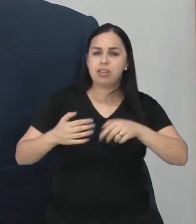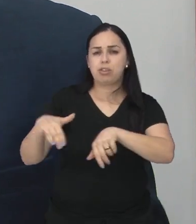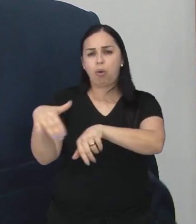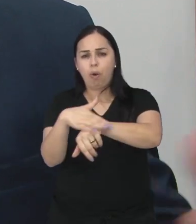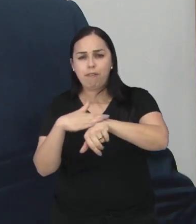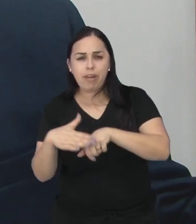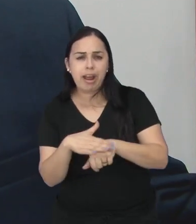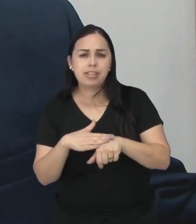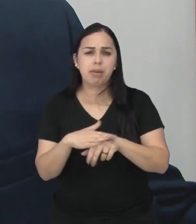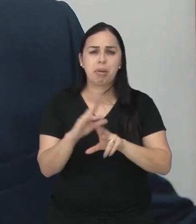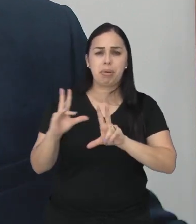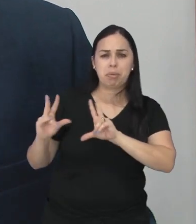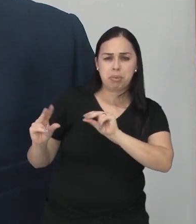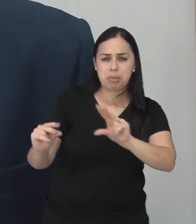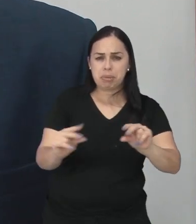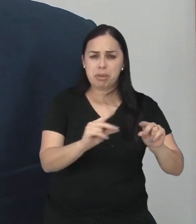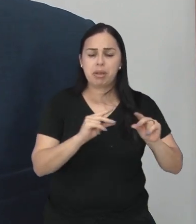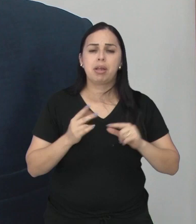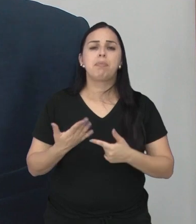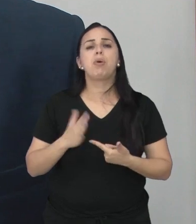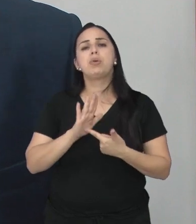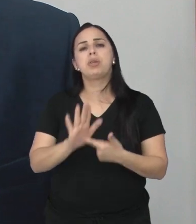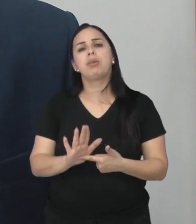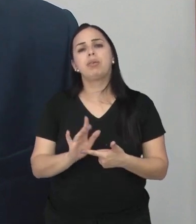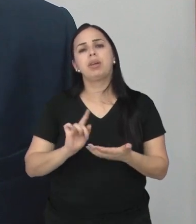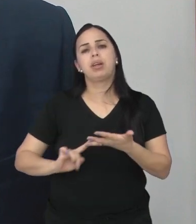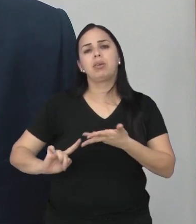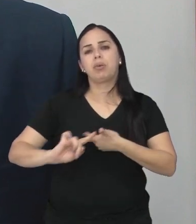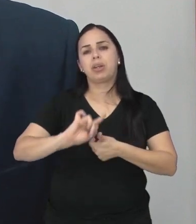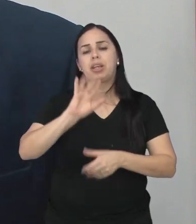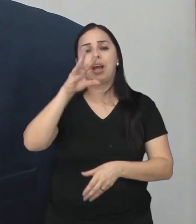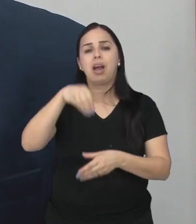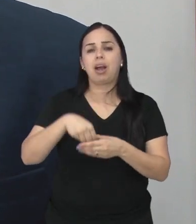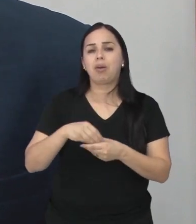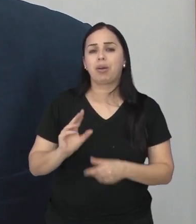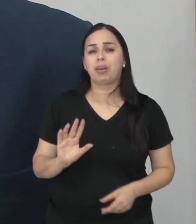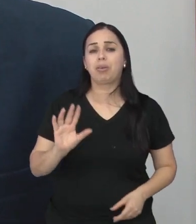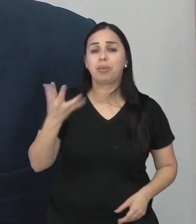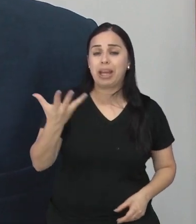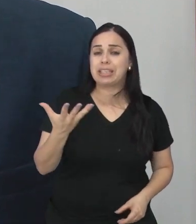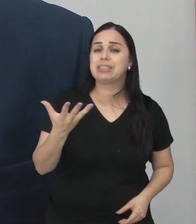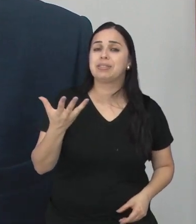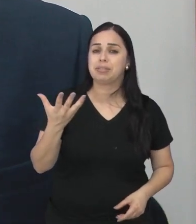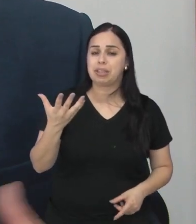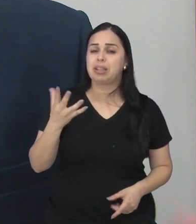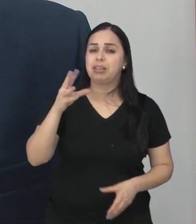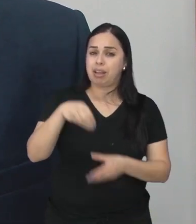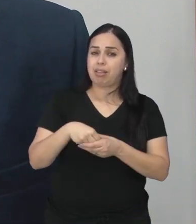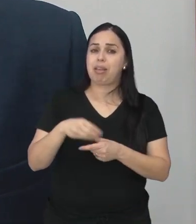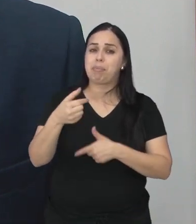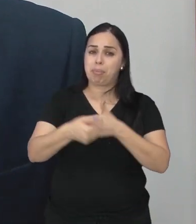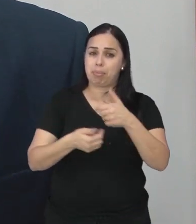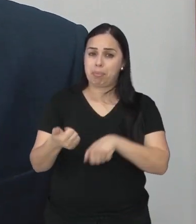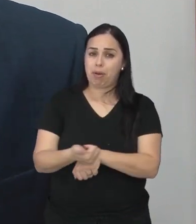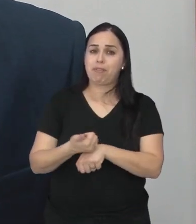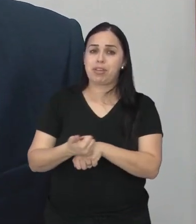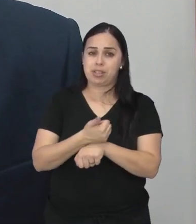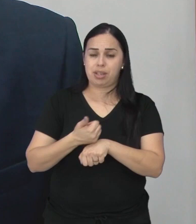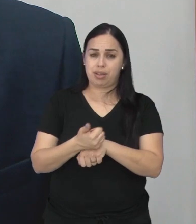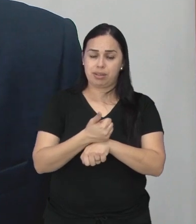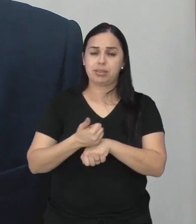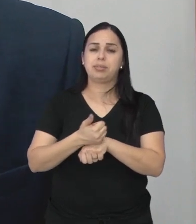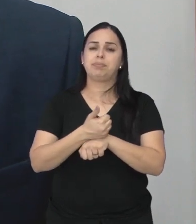próprios pudessem falar com as forças de segurança, mostrando o que acontece no dia a dia dessa profissão, né,